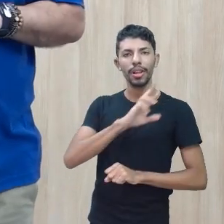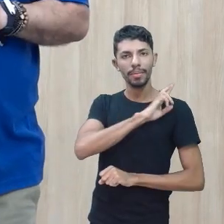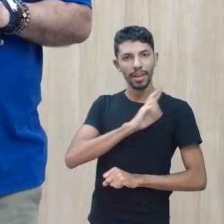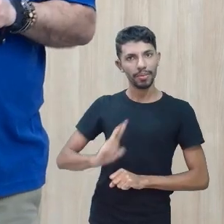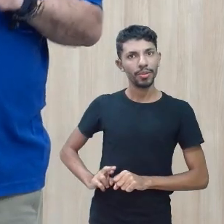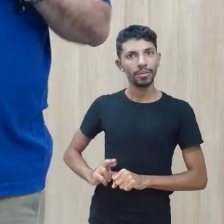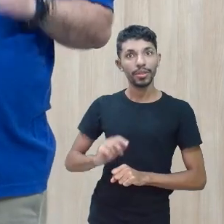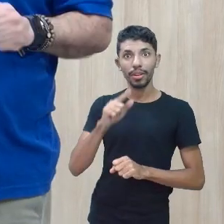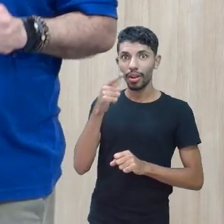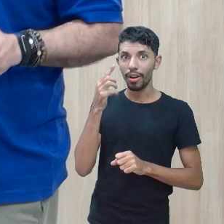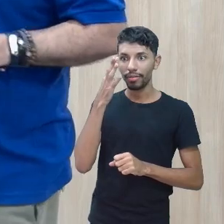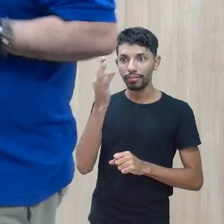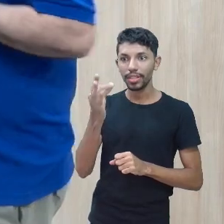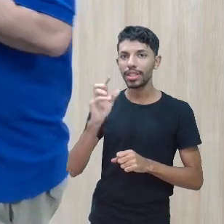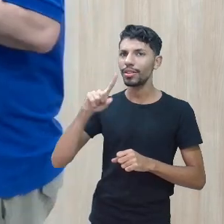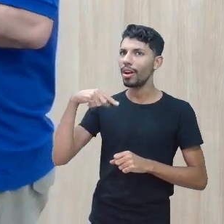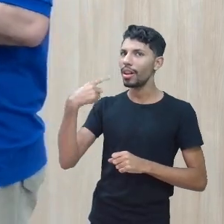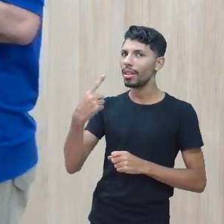sobre isso. Beleza?